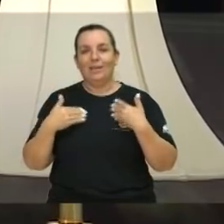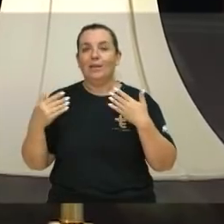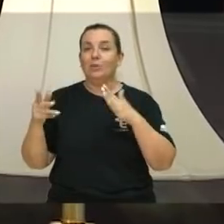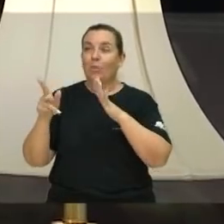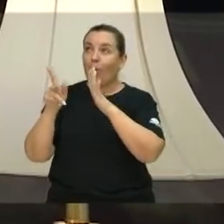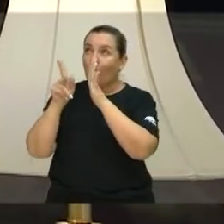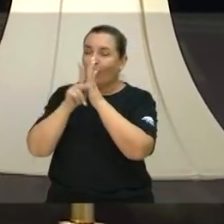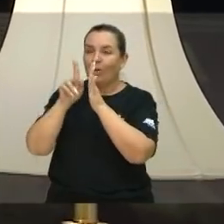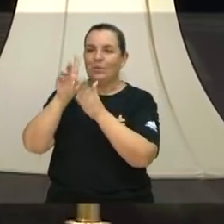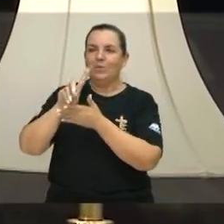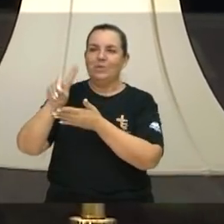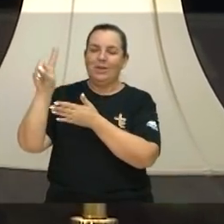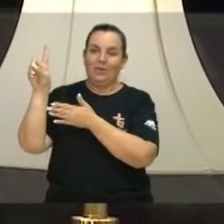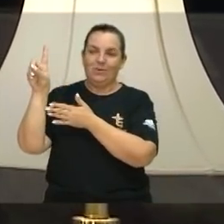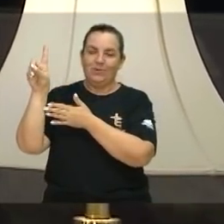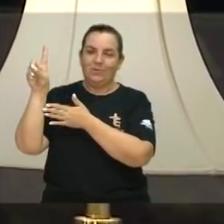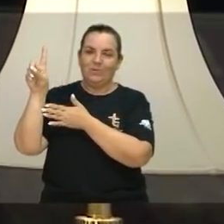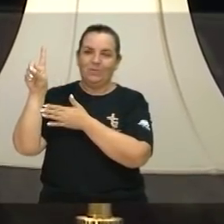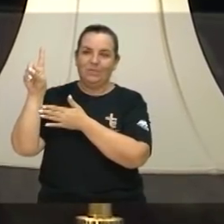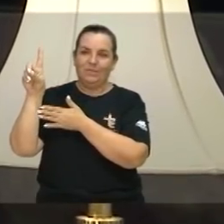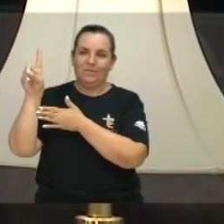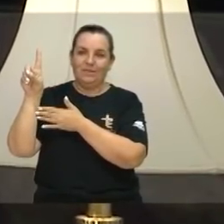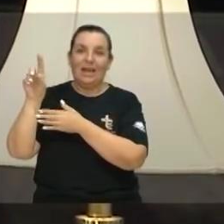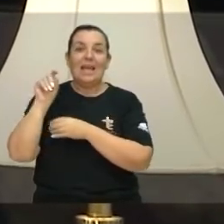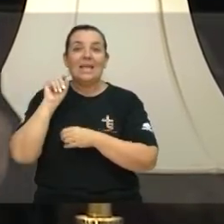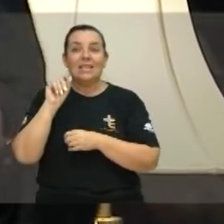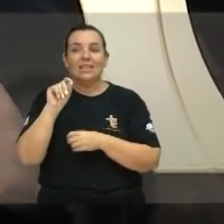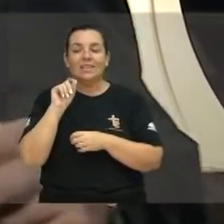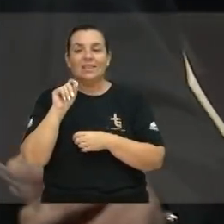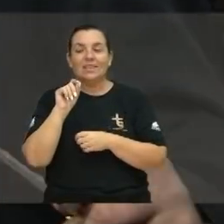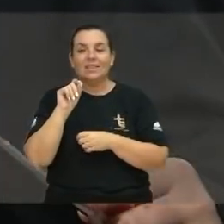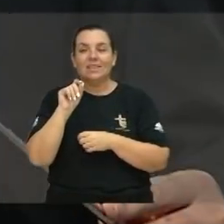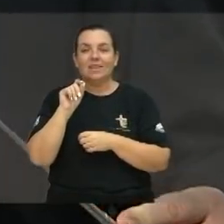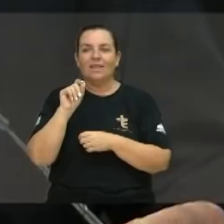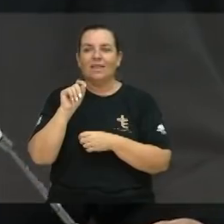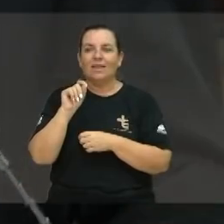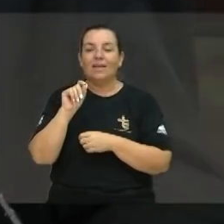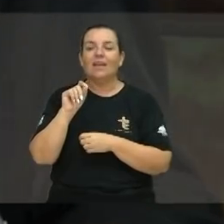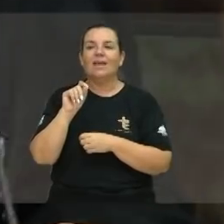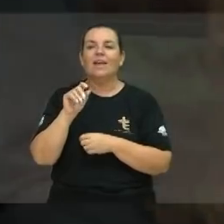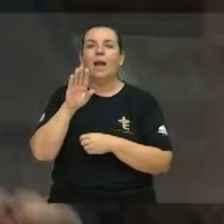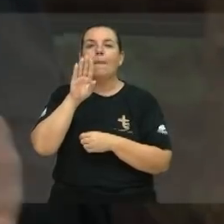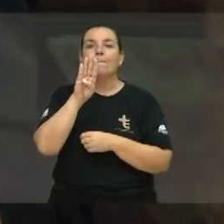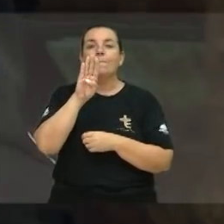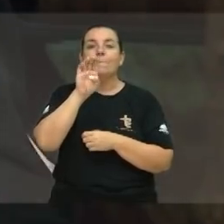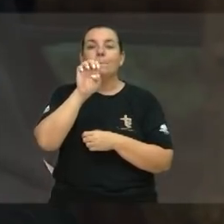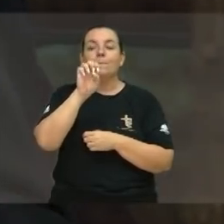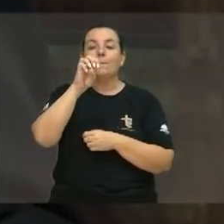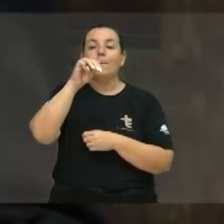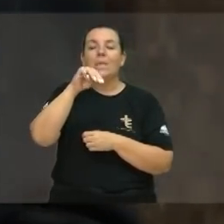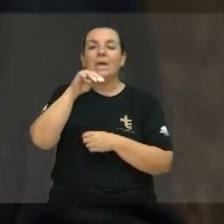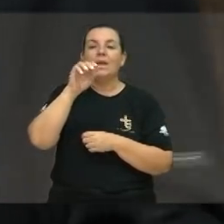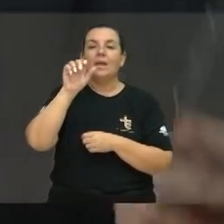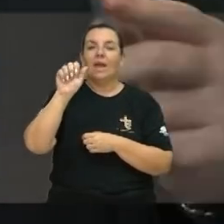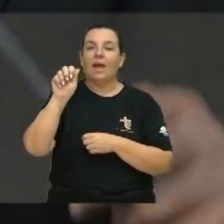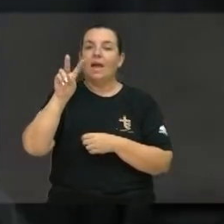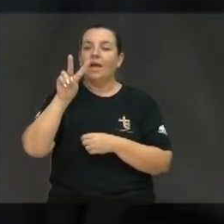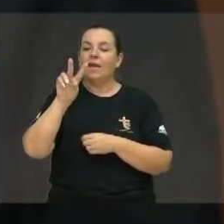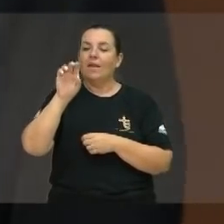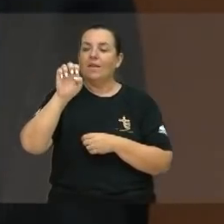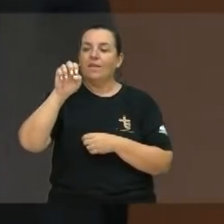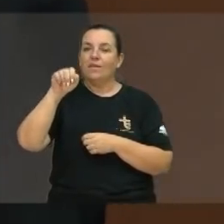próprio deus gostaria de repetir a bem-aventurança do discípulo